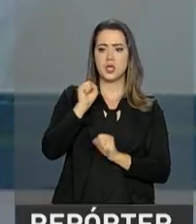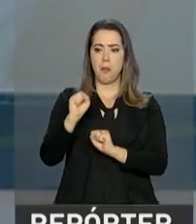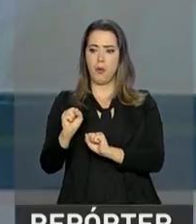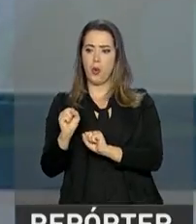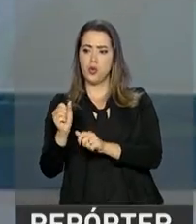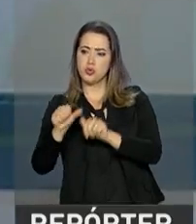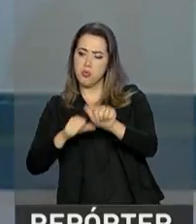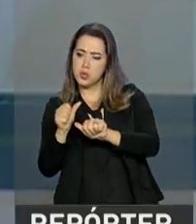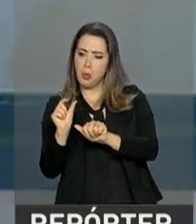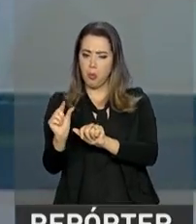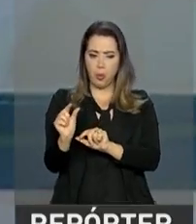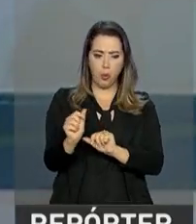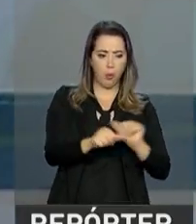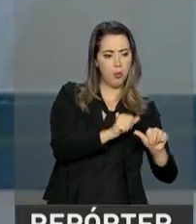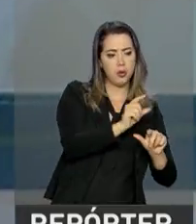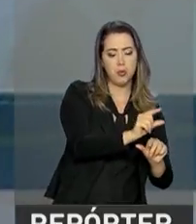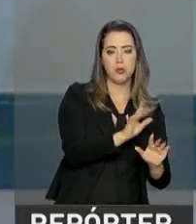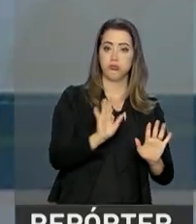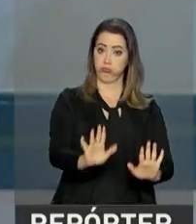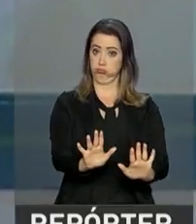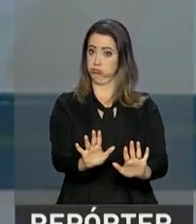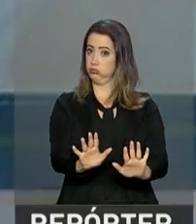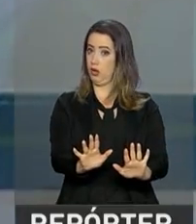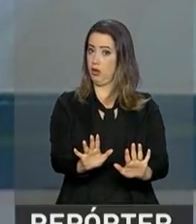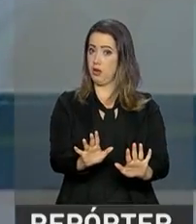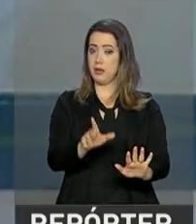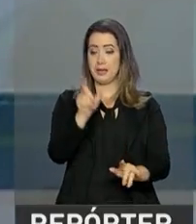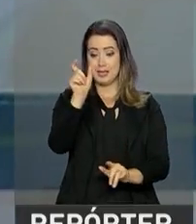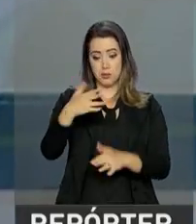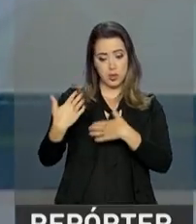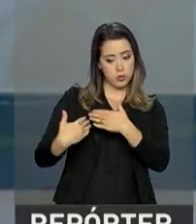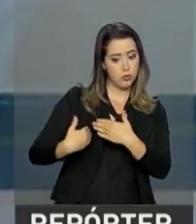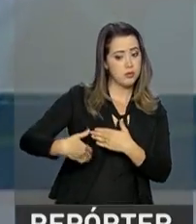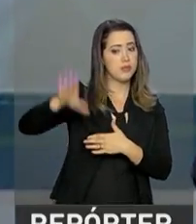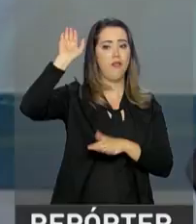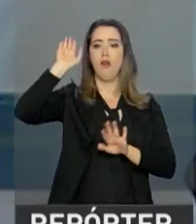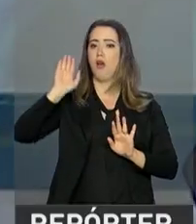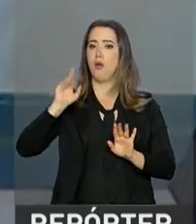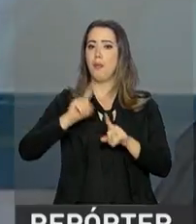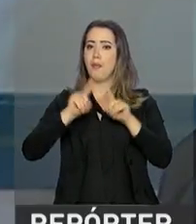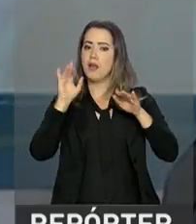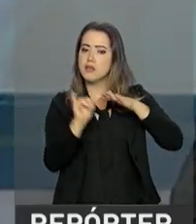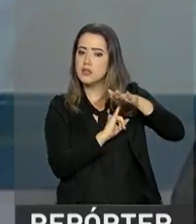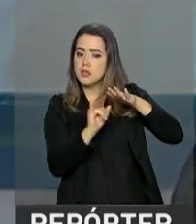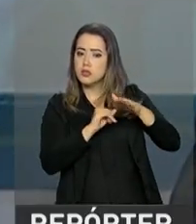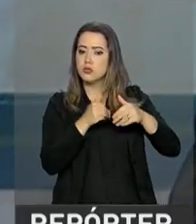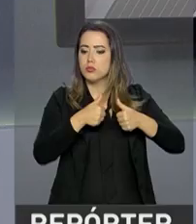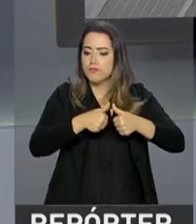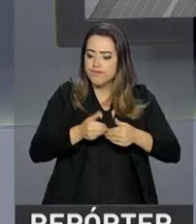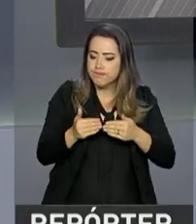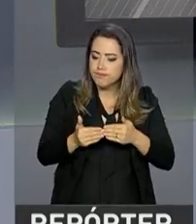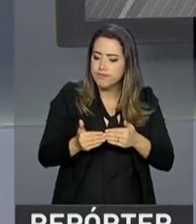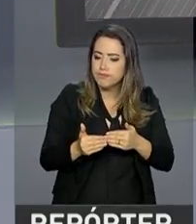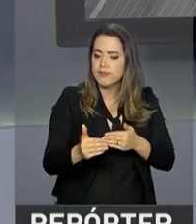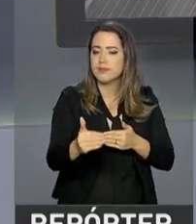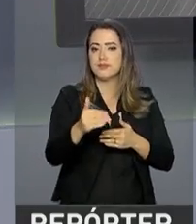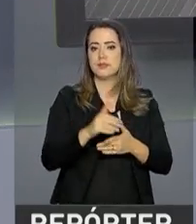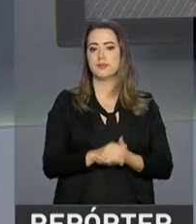de olha aqui as pessoas passa as instituições que devem ficar